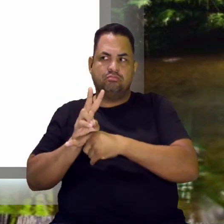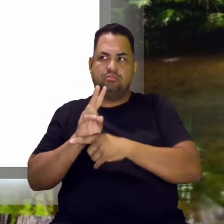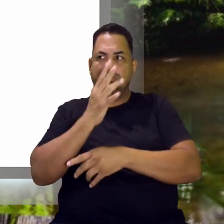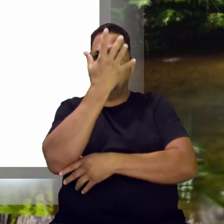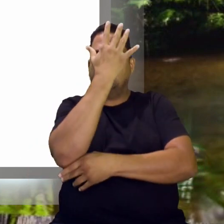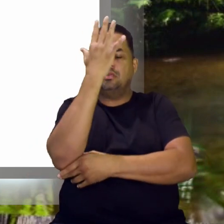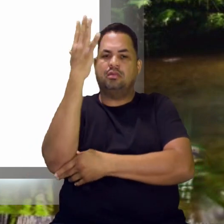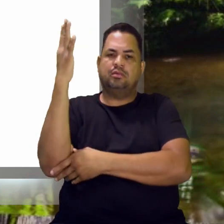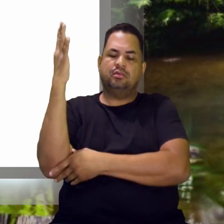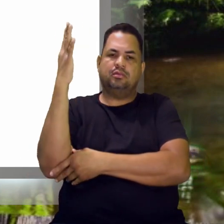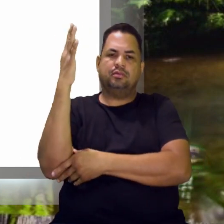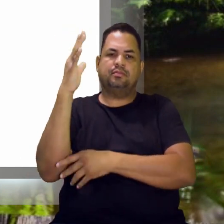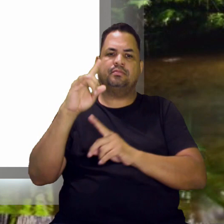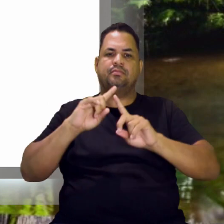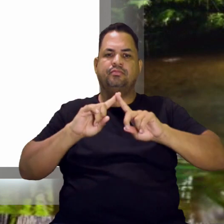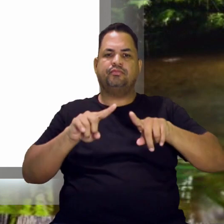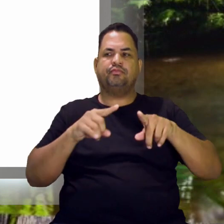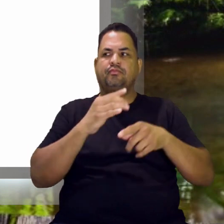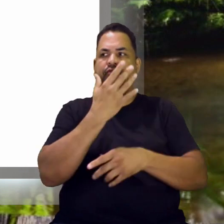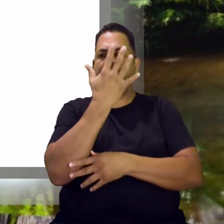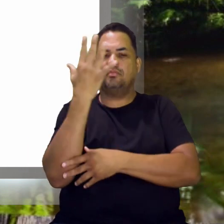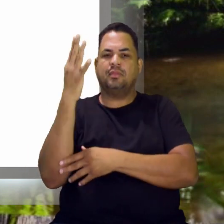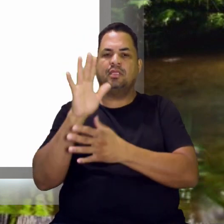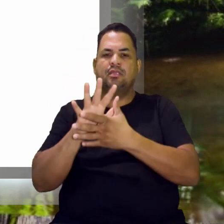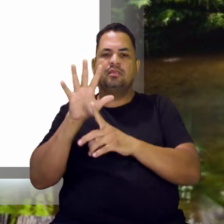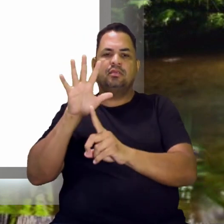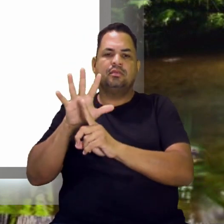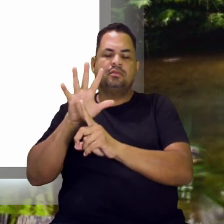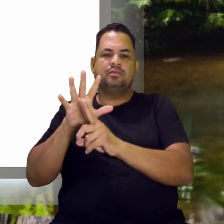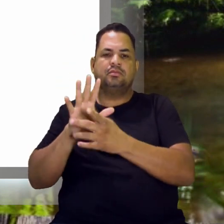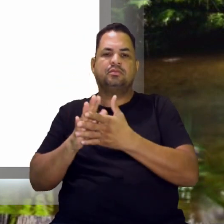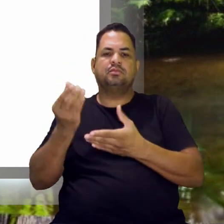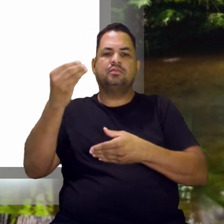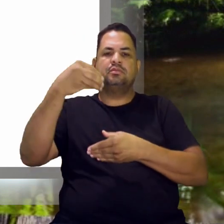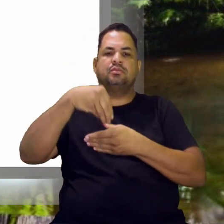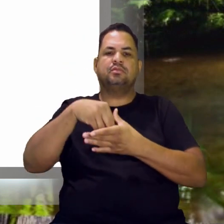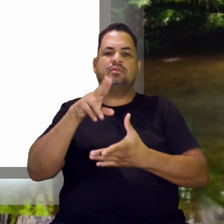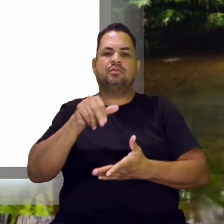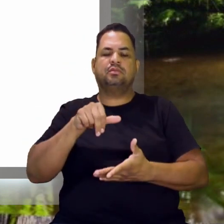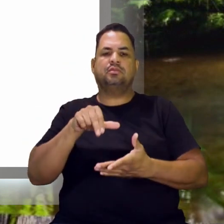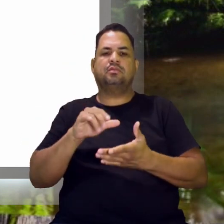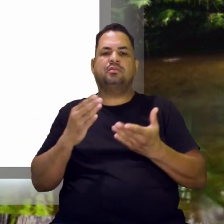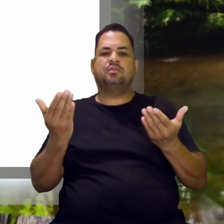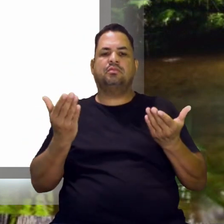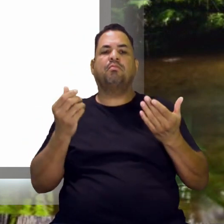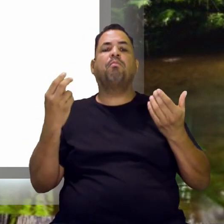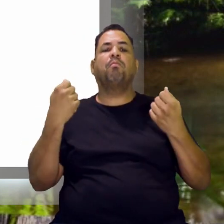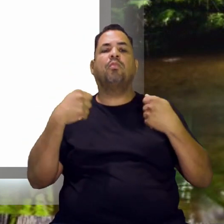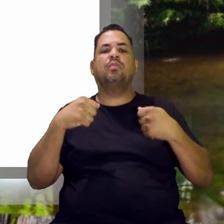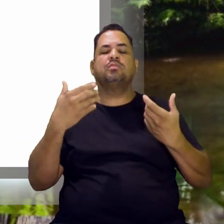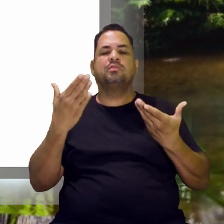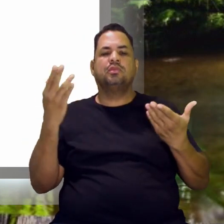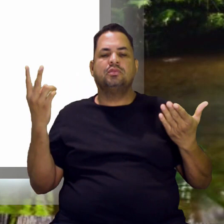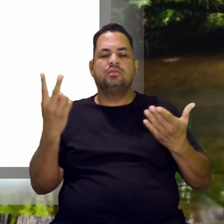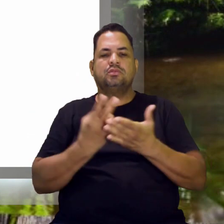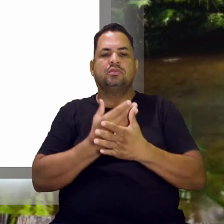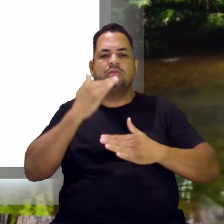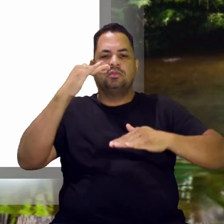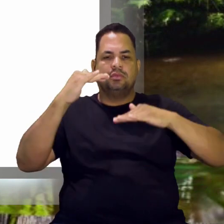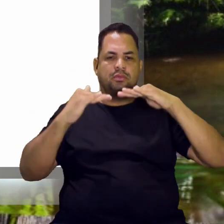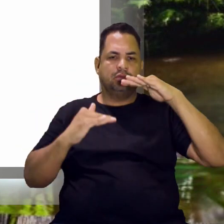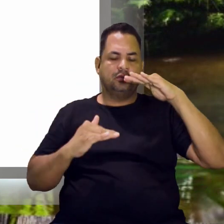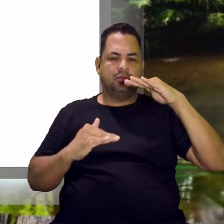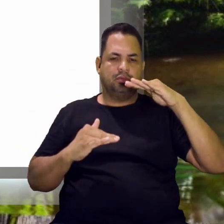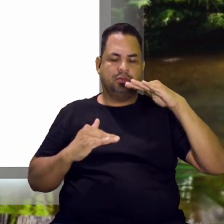depende dessa árvore, mas a árvore influencia porque ela faz parte do nicho. Isso pode causar um desequilíbrio, fazendo com